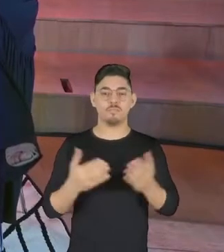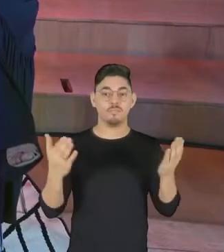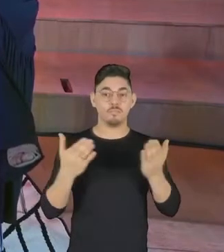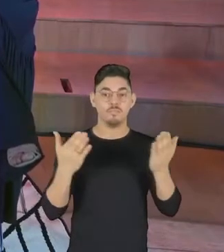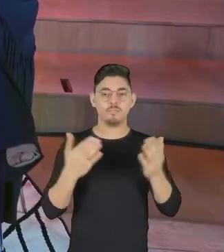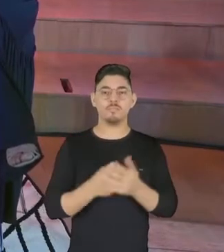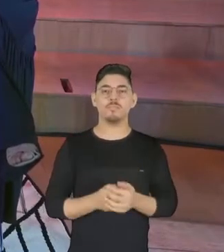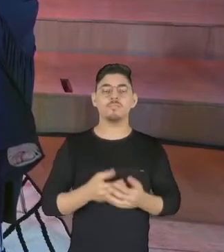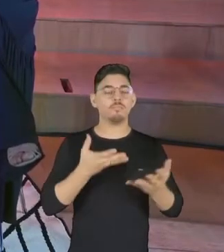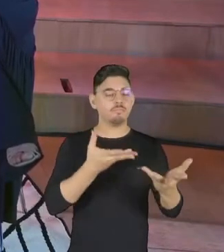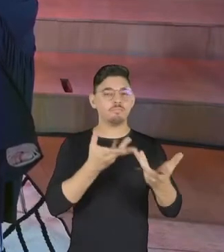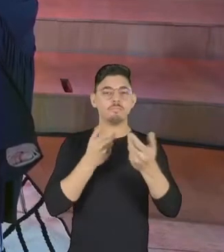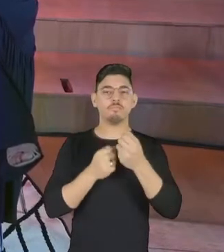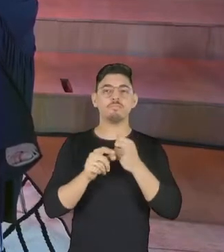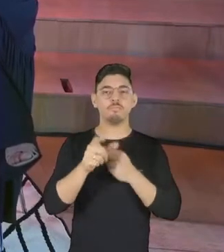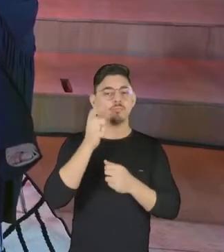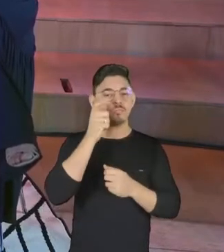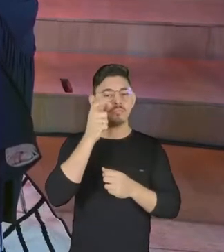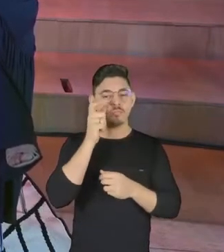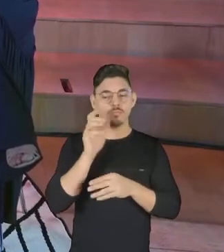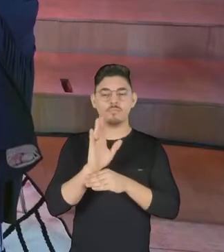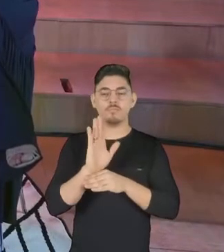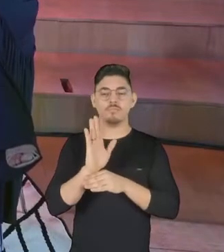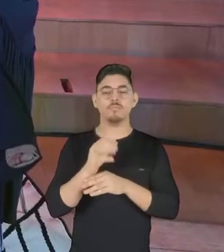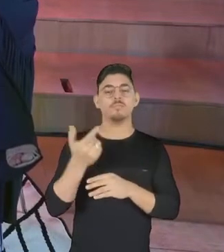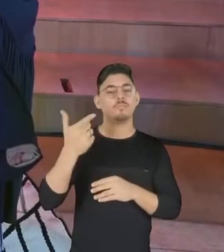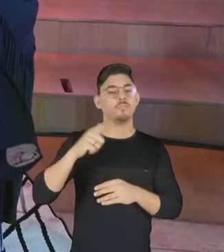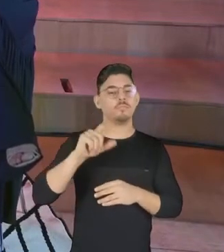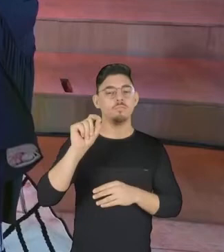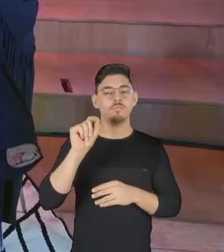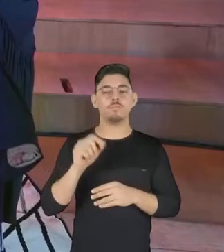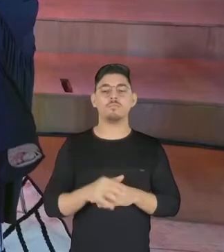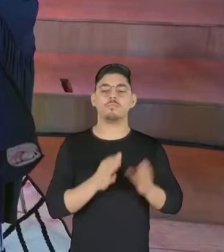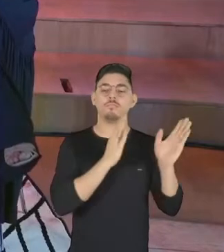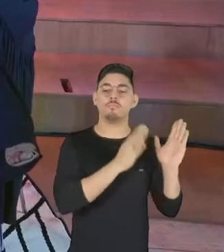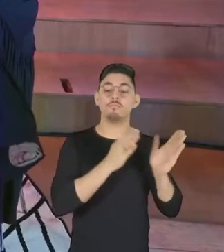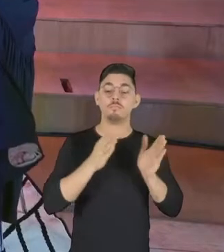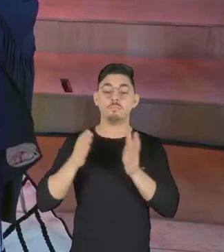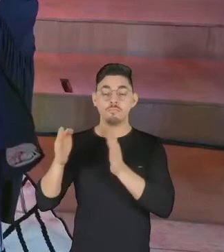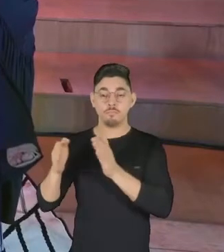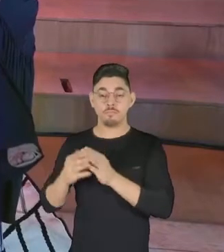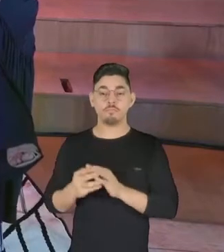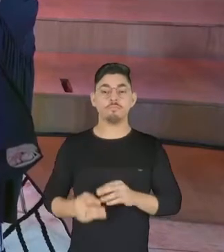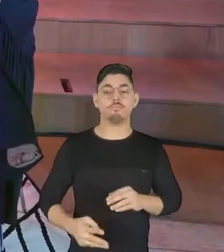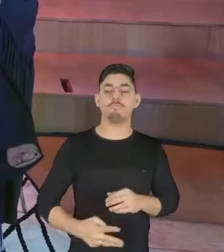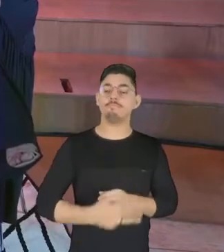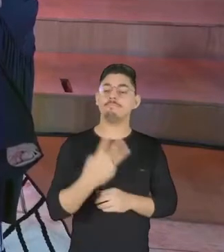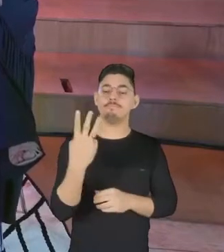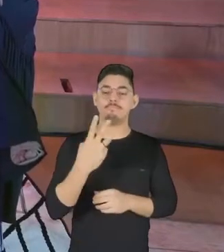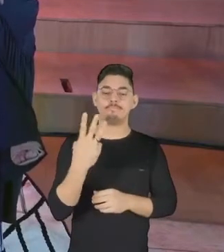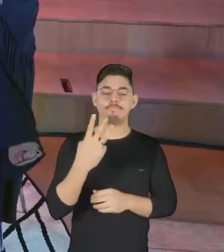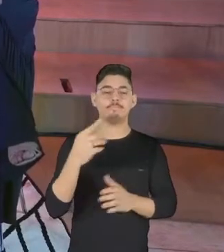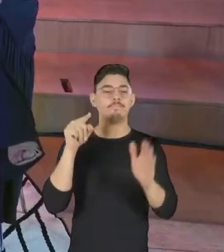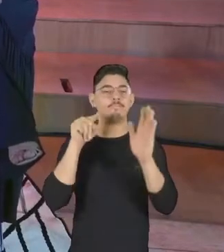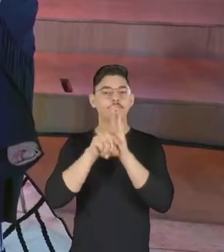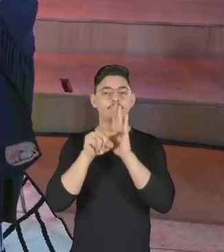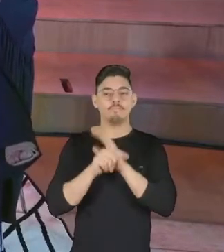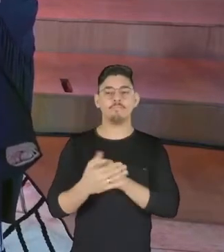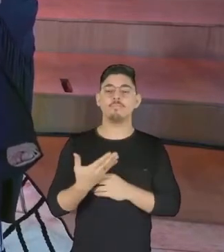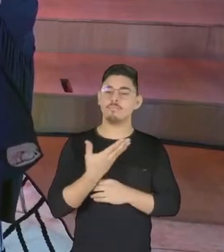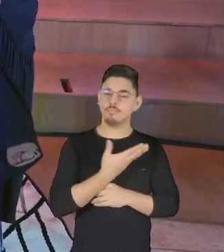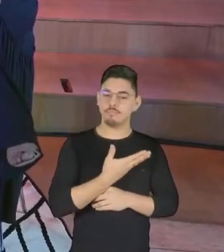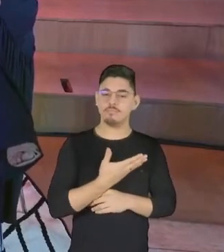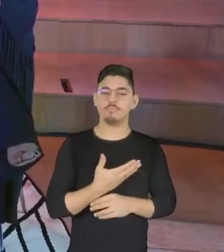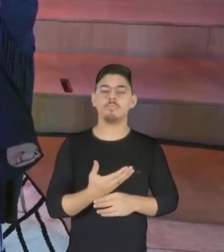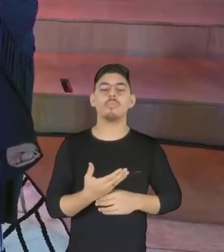eu te convido a assistir mais esse episódio da série Três Perguntas. Nós temos aqui uma pessoa